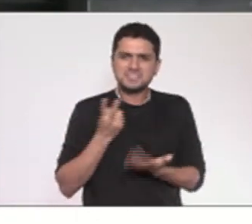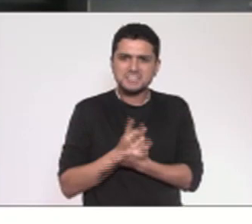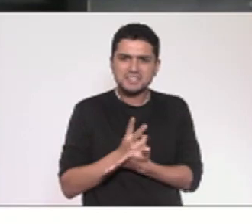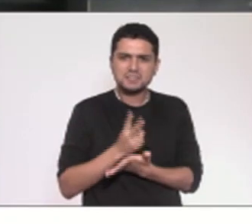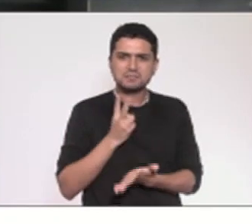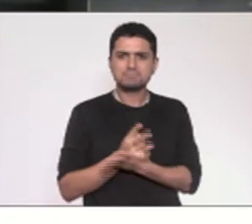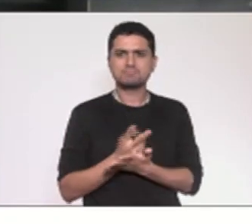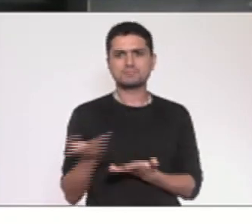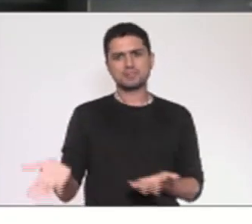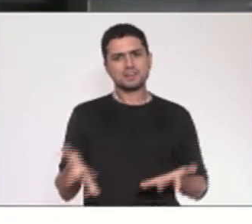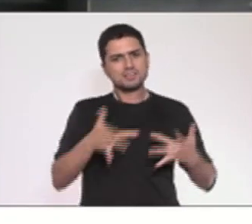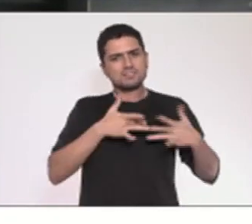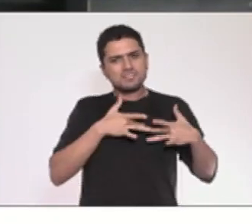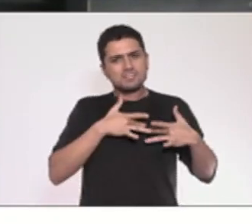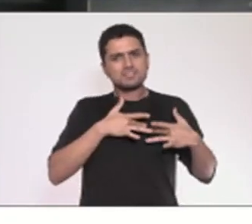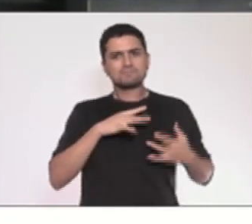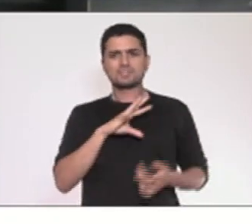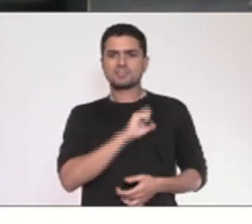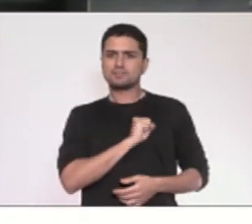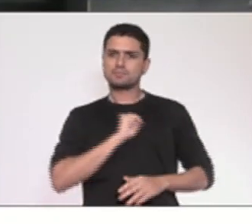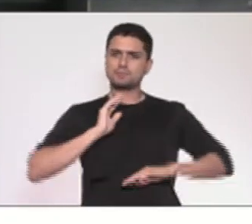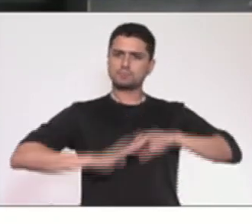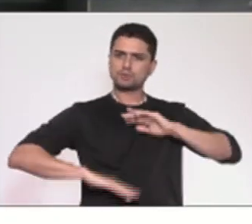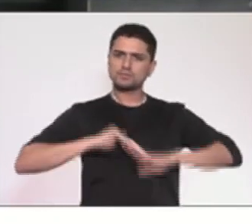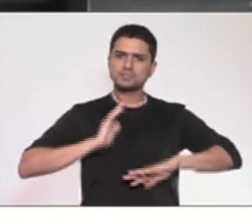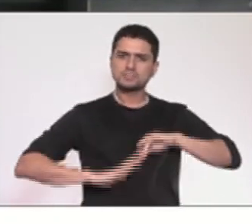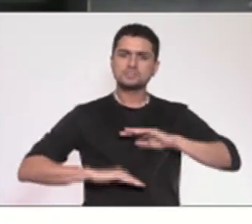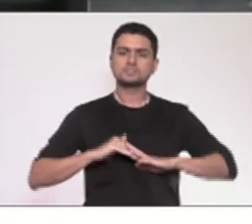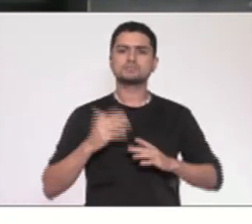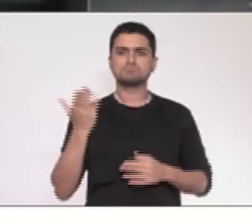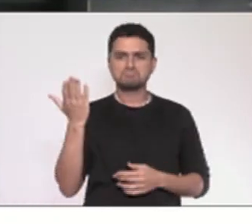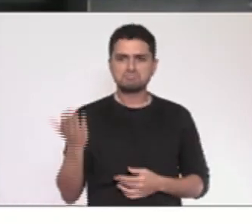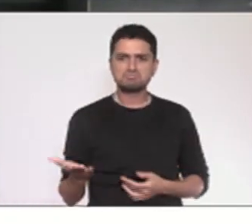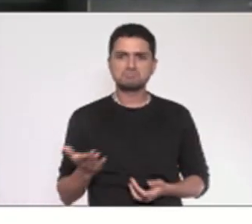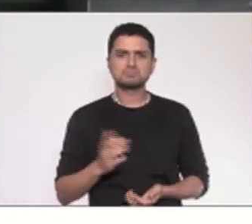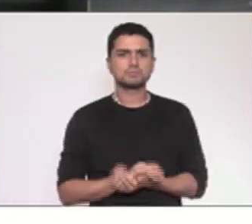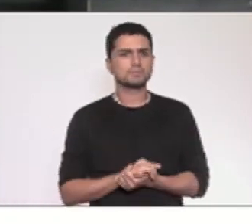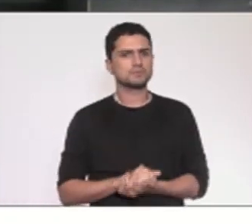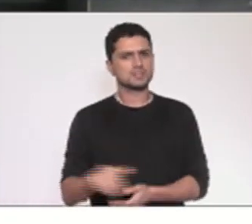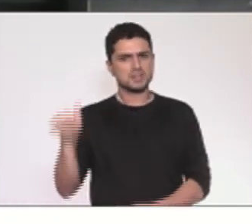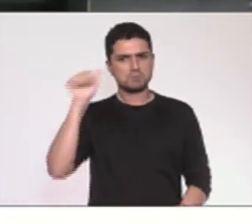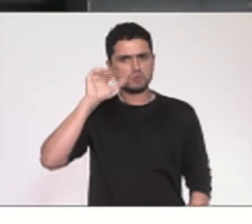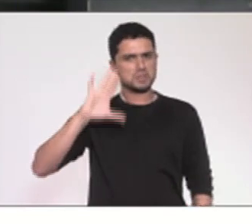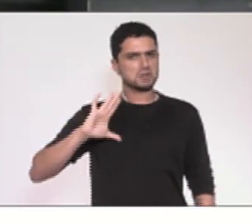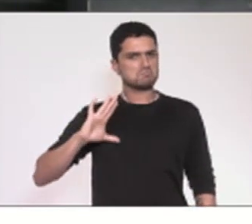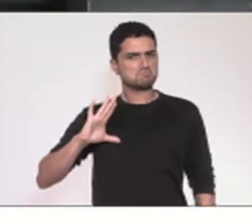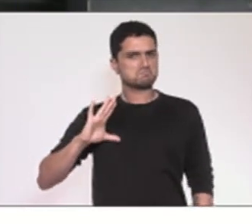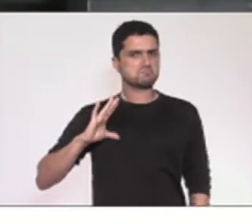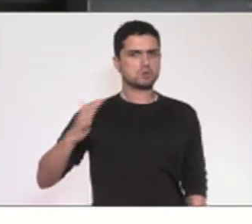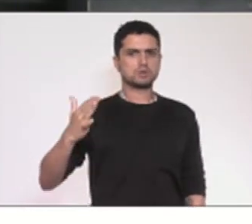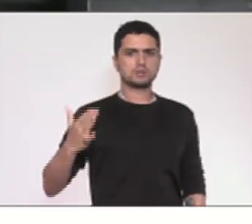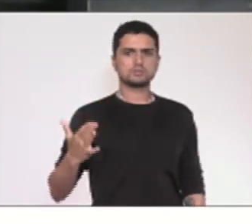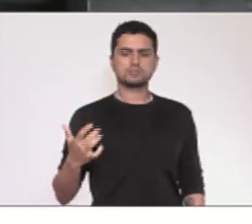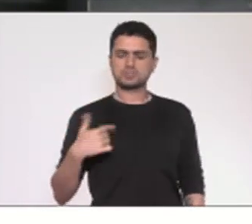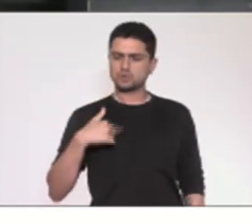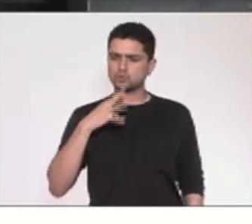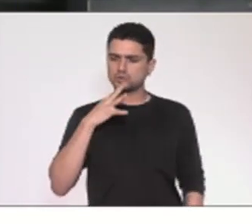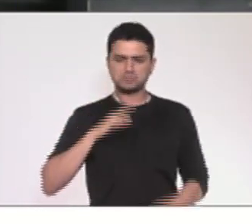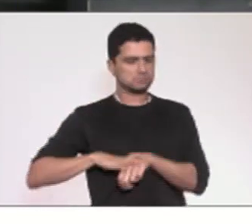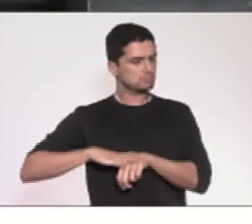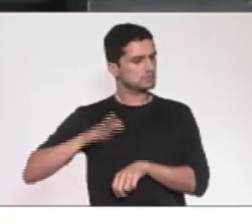por aquilo que faz. É uma das pessoas mais destemidas que eu tenho conhecido ultimamente, mas